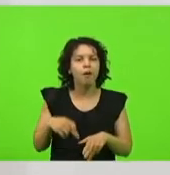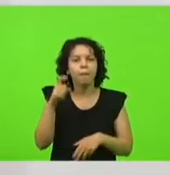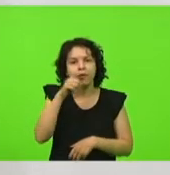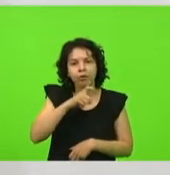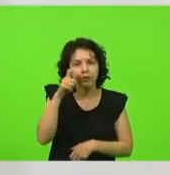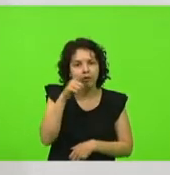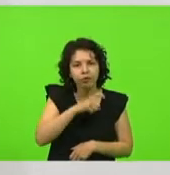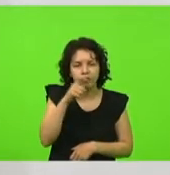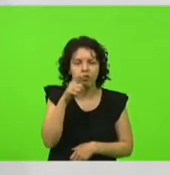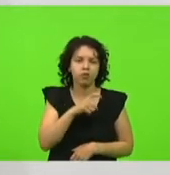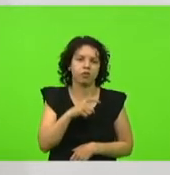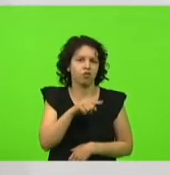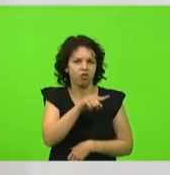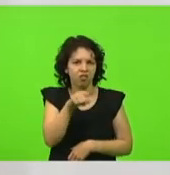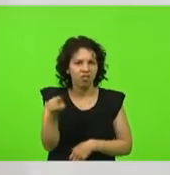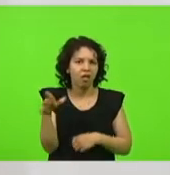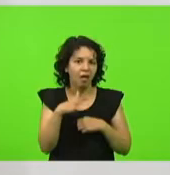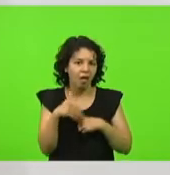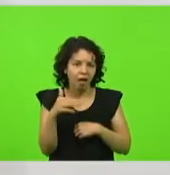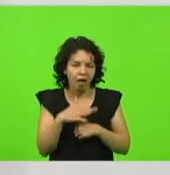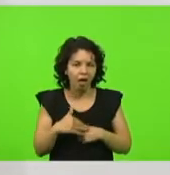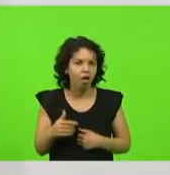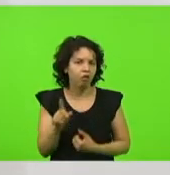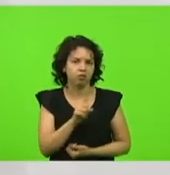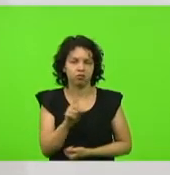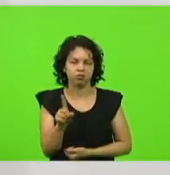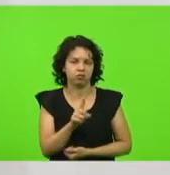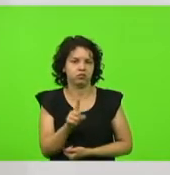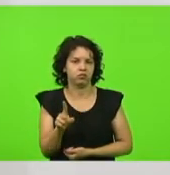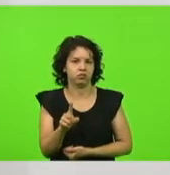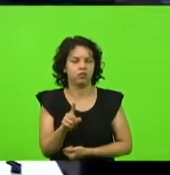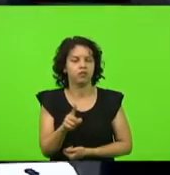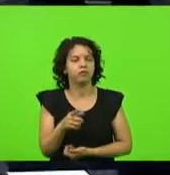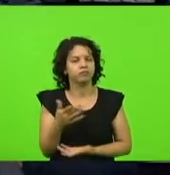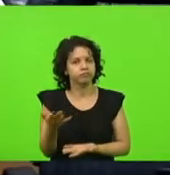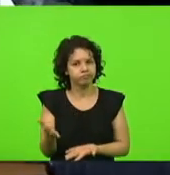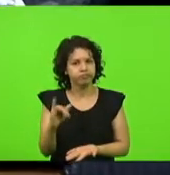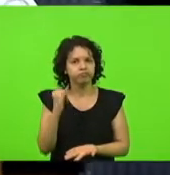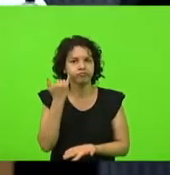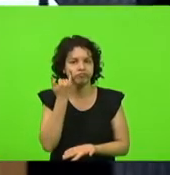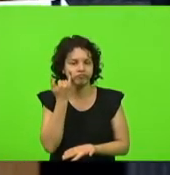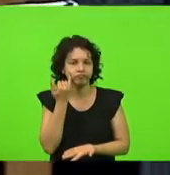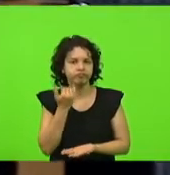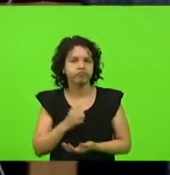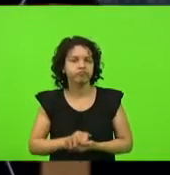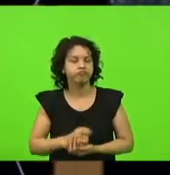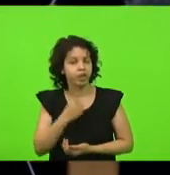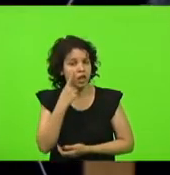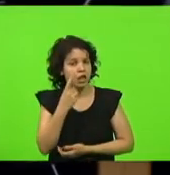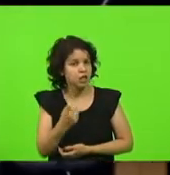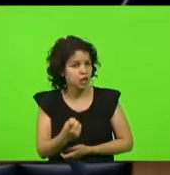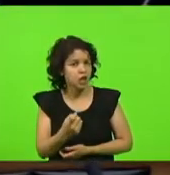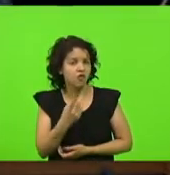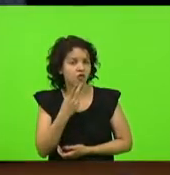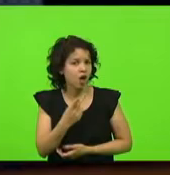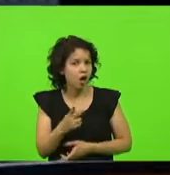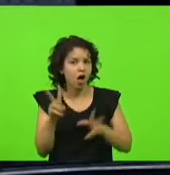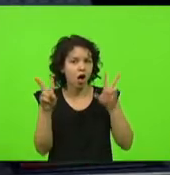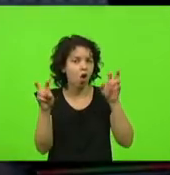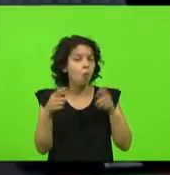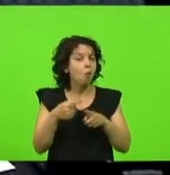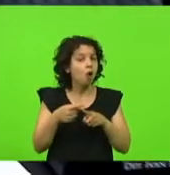gentileza. É muito interessante, importante falar sobre esse assunto, né, deputado Lima, porque muitas vezes as